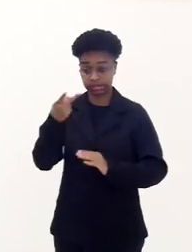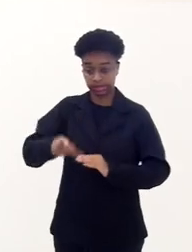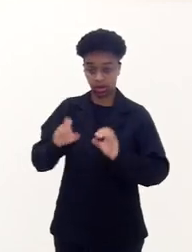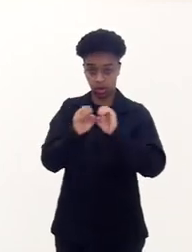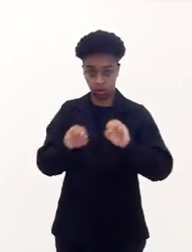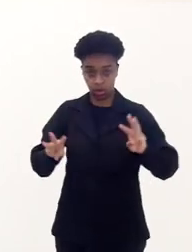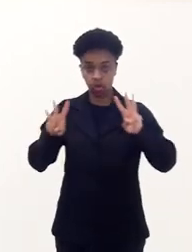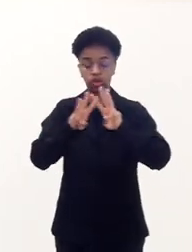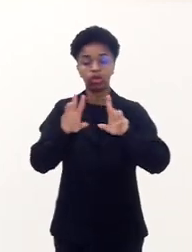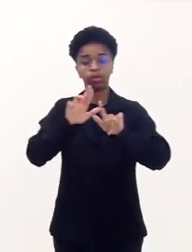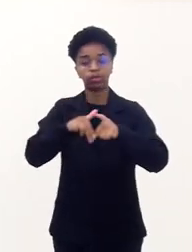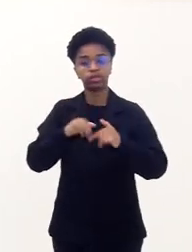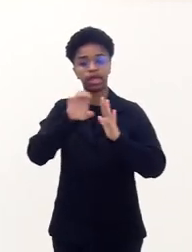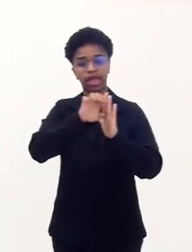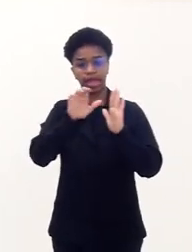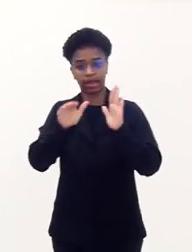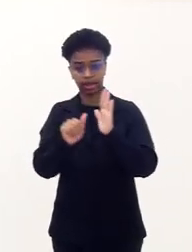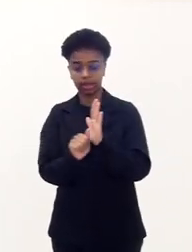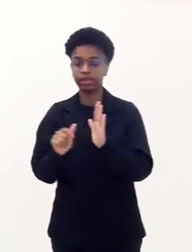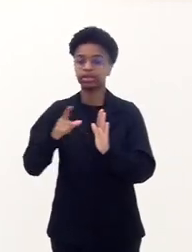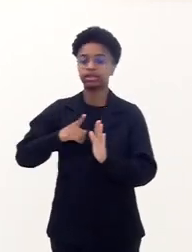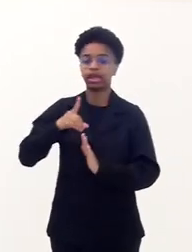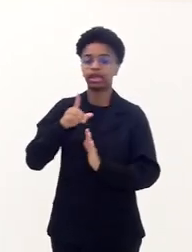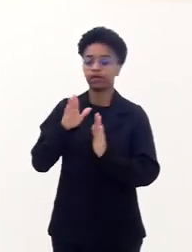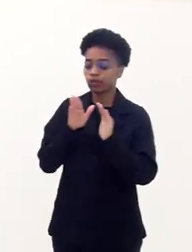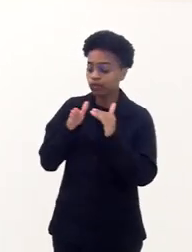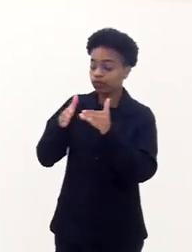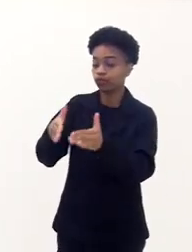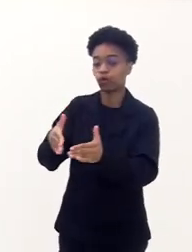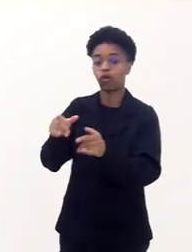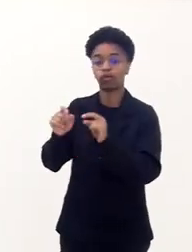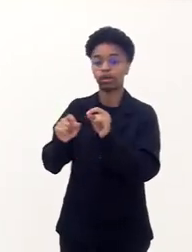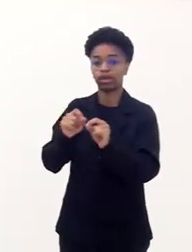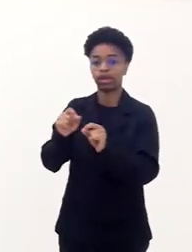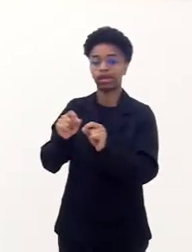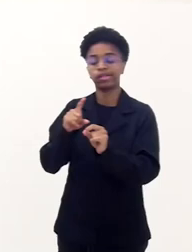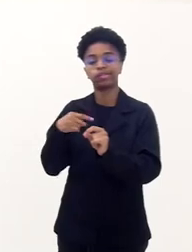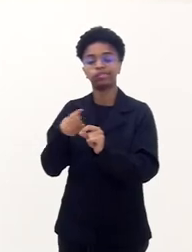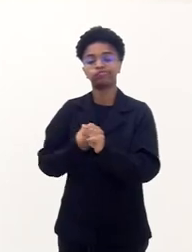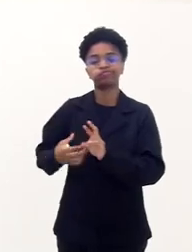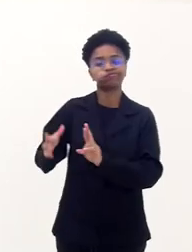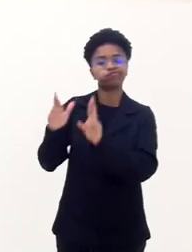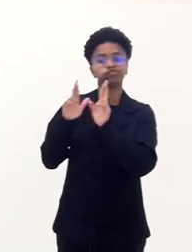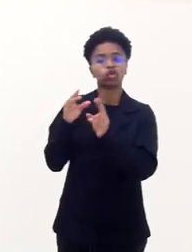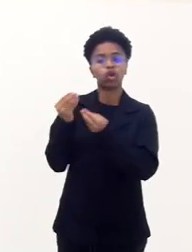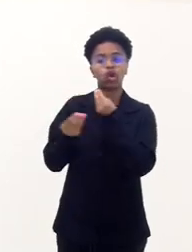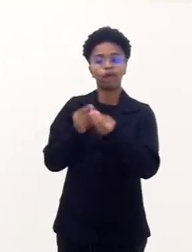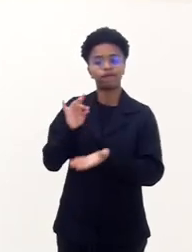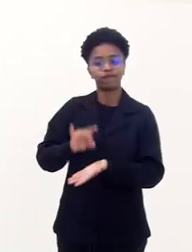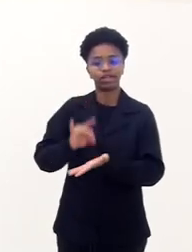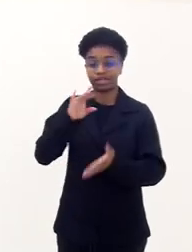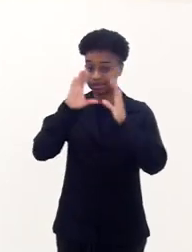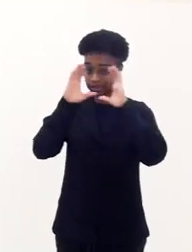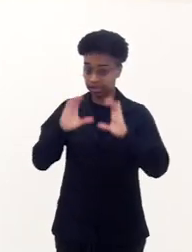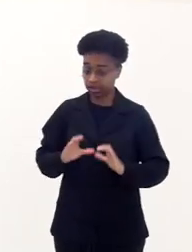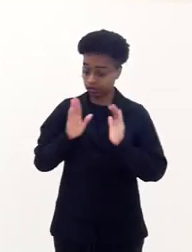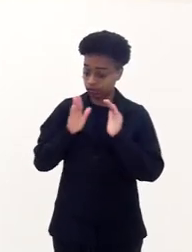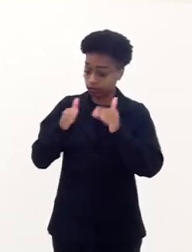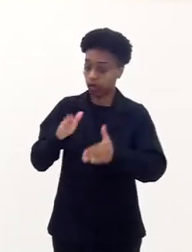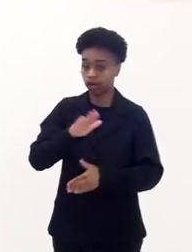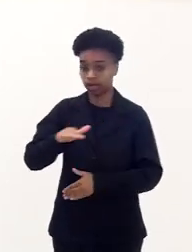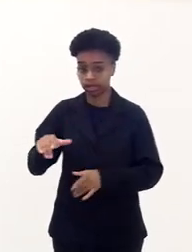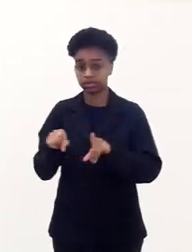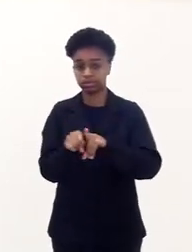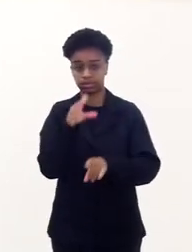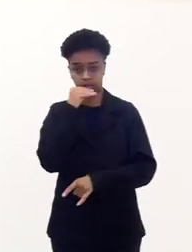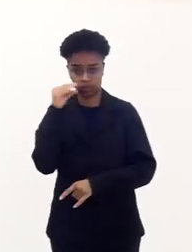através do Estatuto da Criança e do Adolescente tem o seu direcionamento para aquilo que a gente espera de uma verdadeira cidadania para nossas